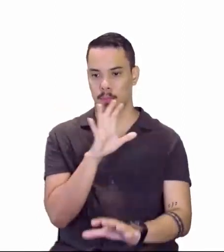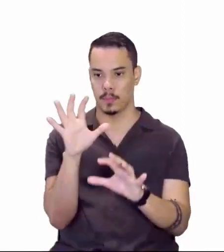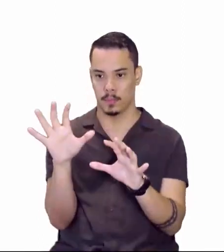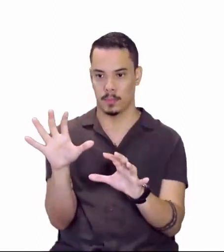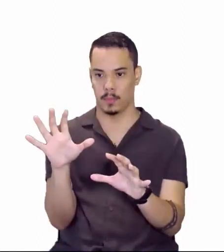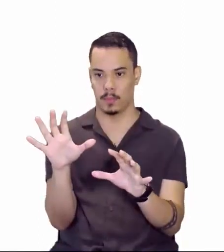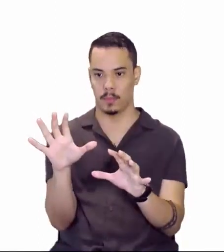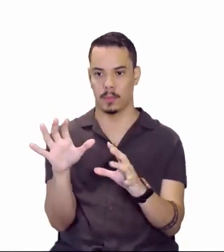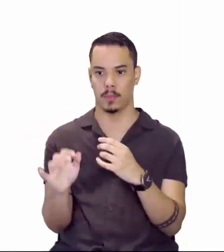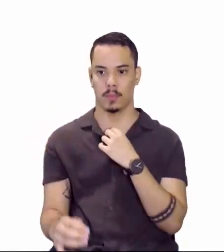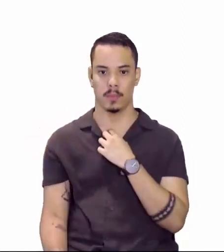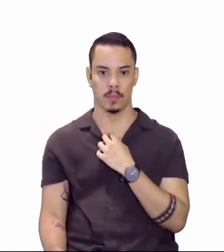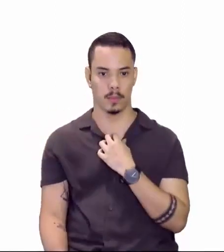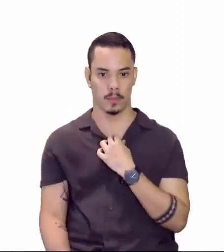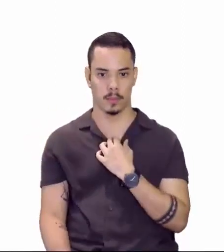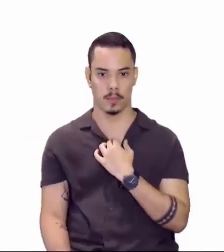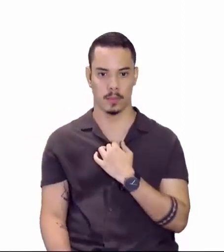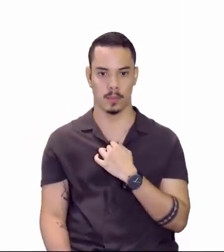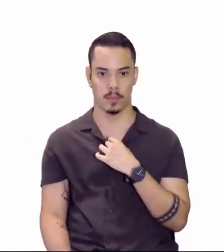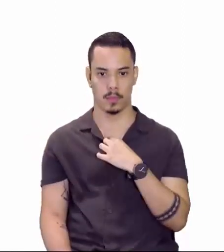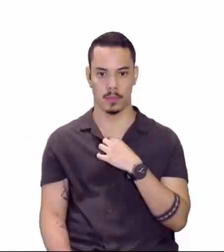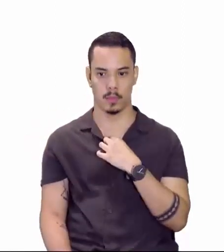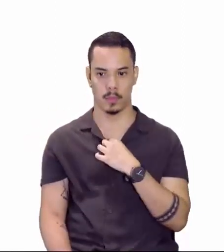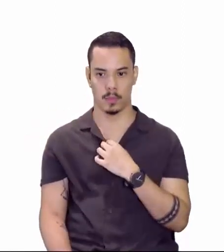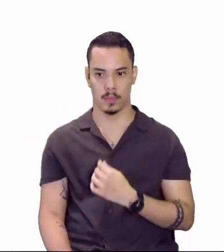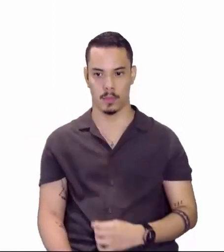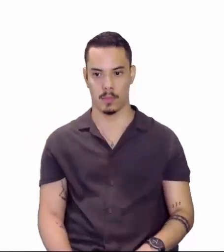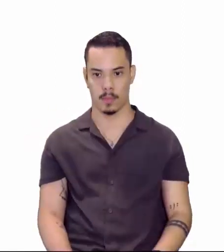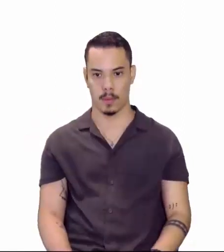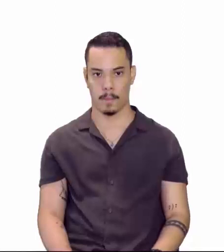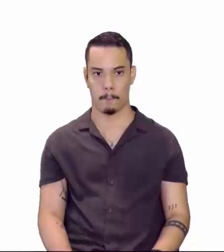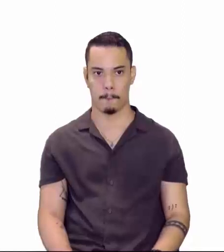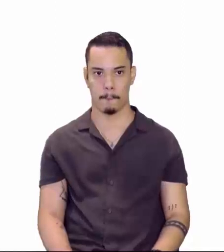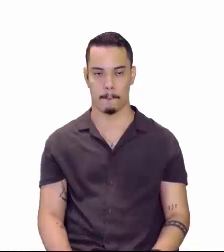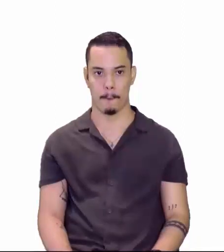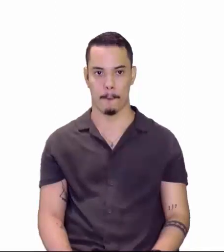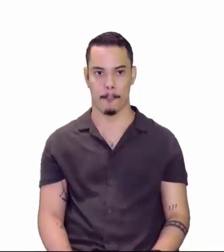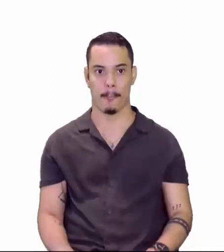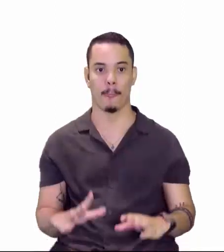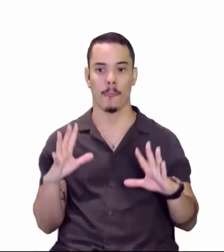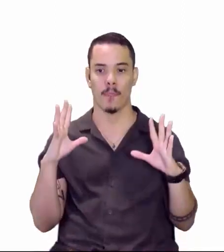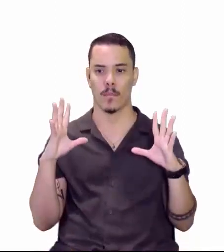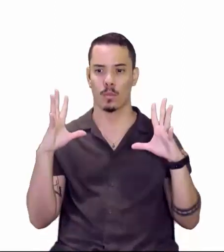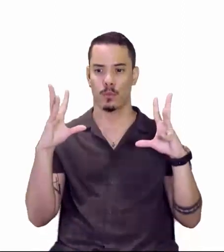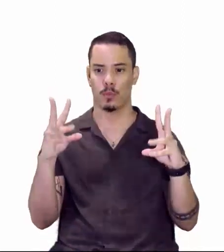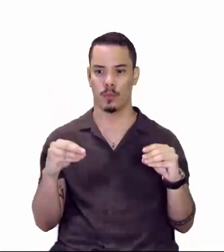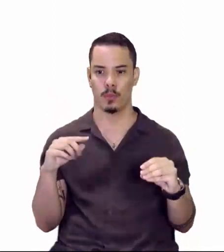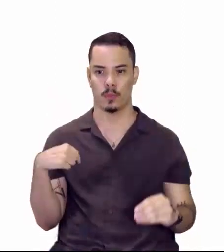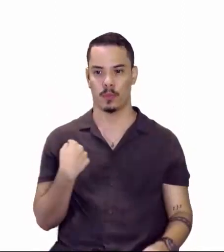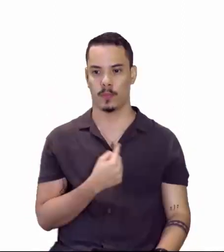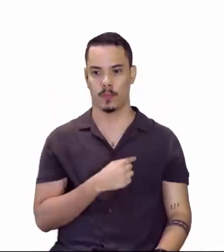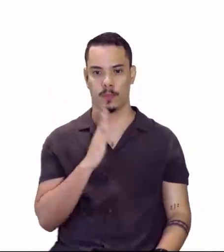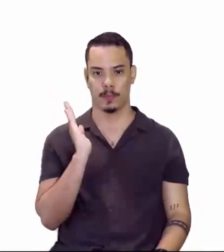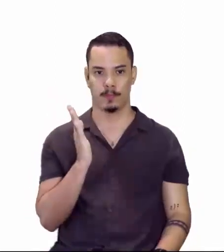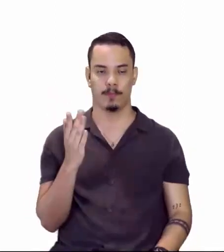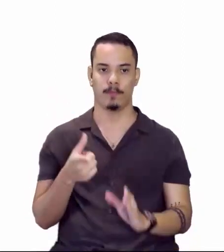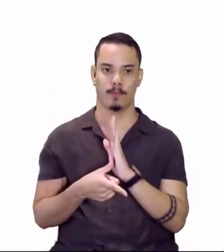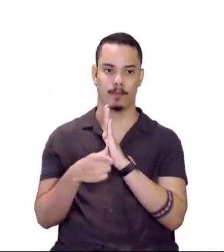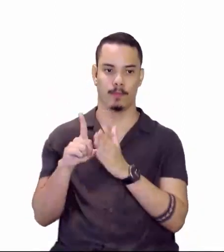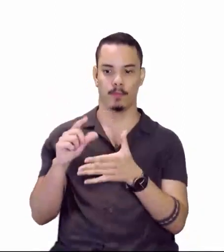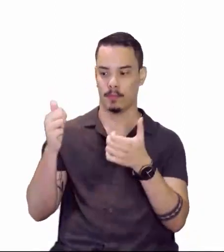a resposta para a primeira questão, tá bom? Tudo que nós abordamos referente